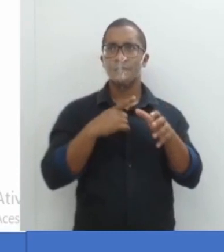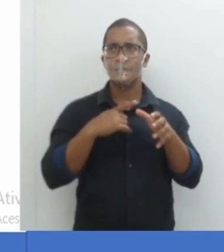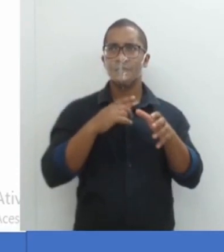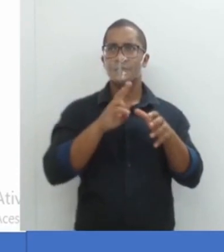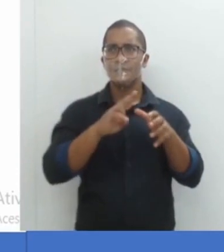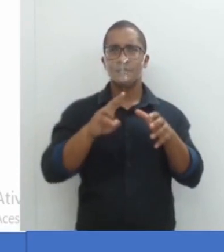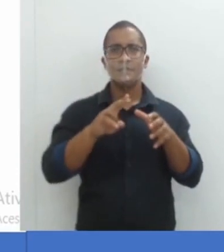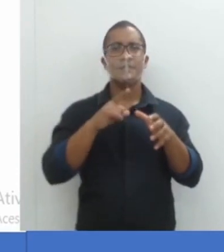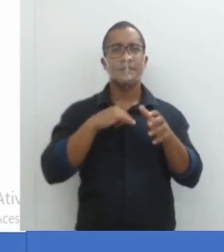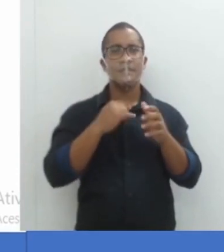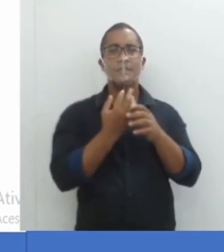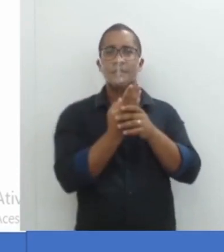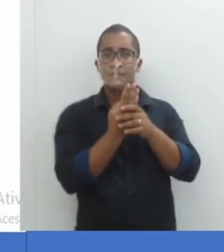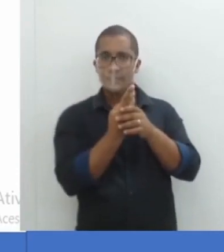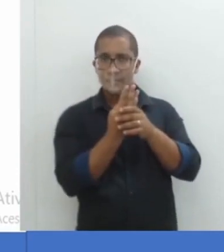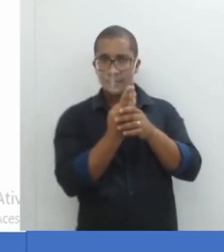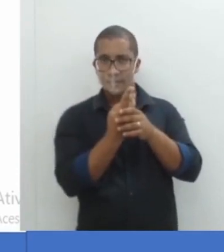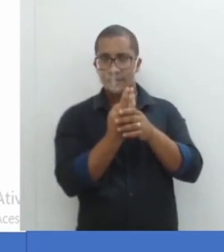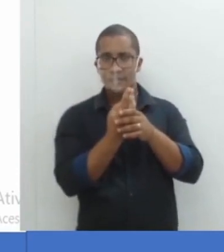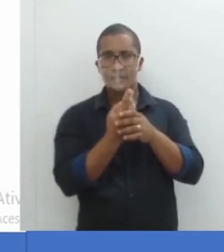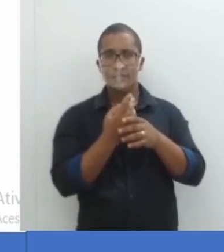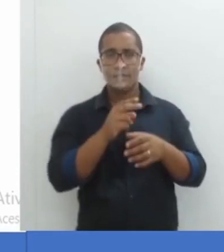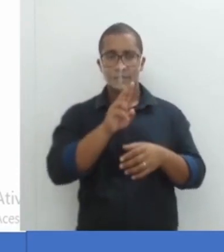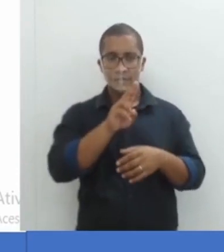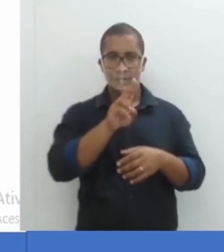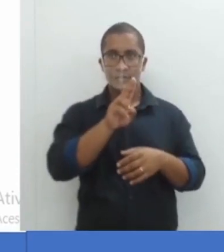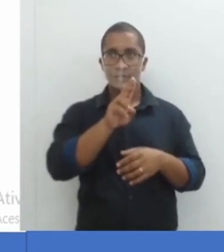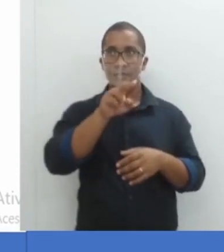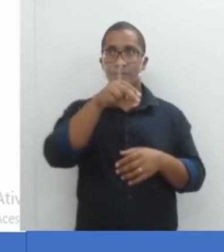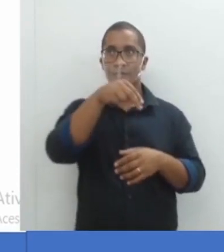da Universidade Federal de Pernambuco, né, que é o UNEP.